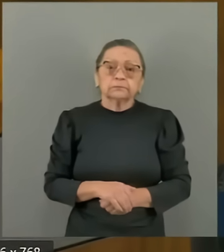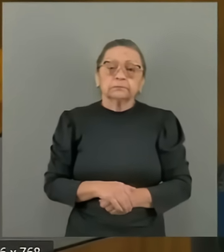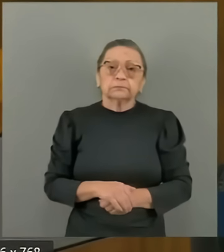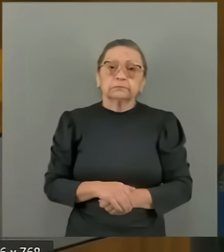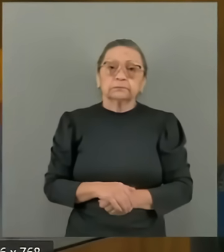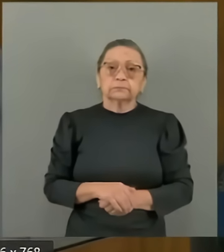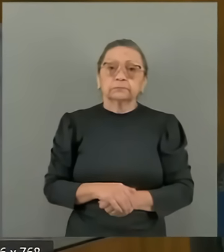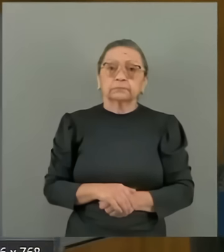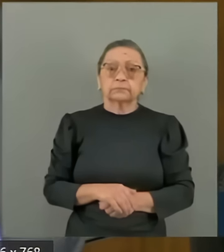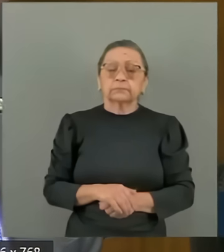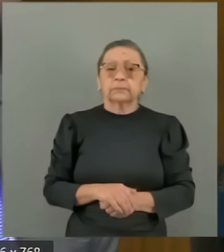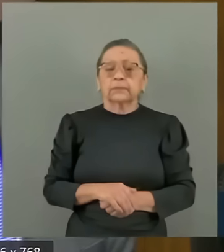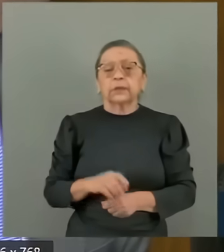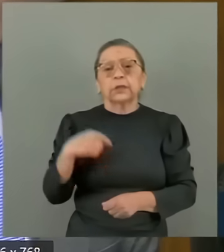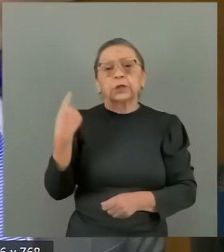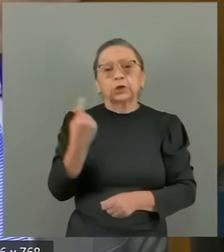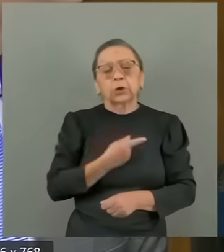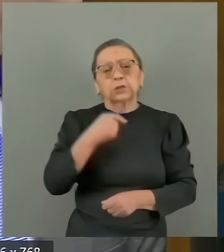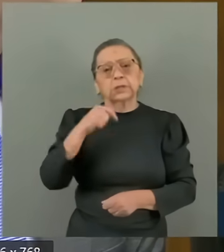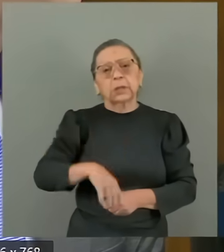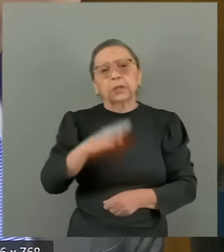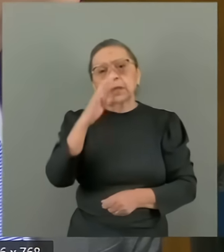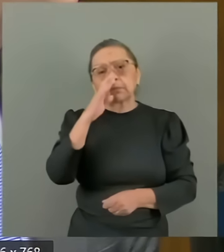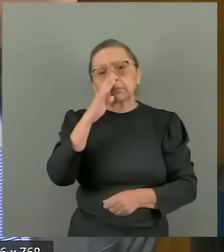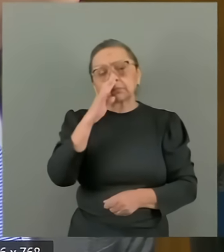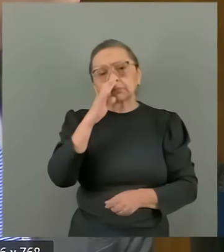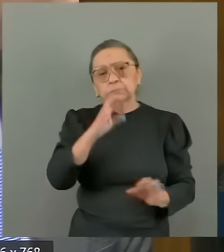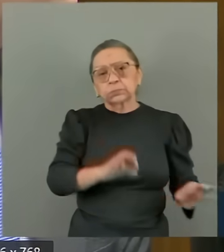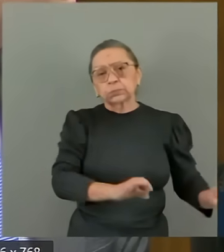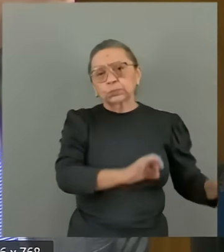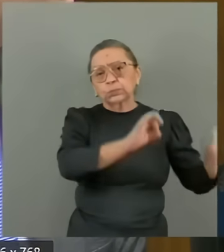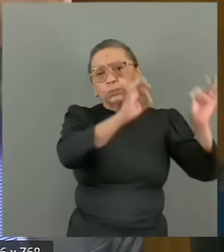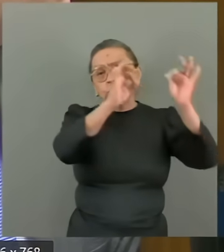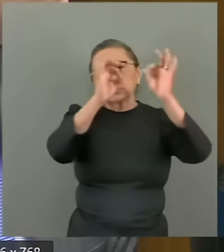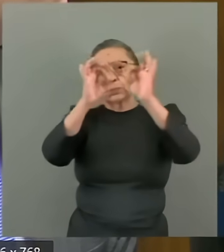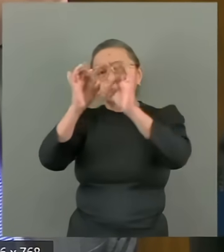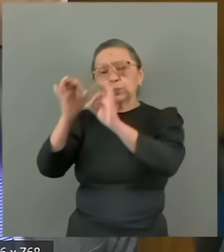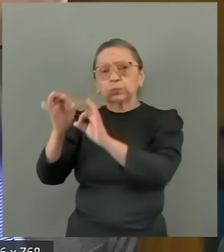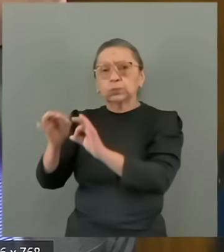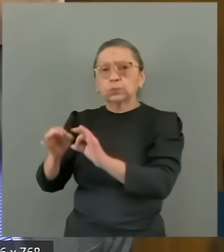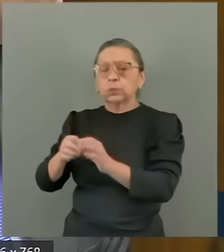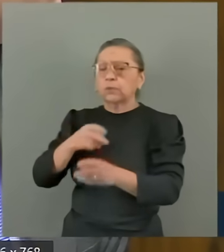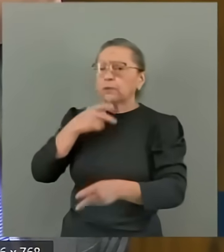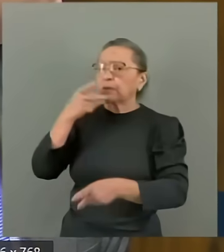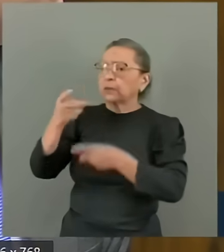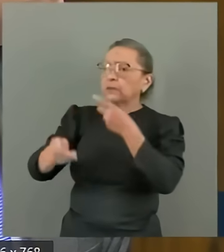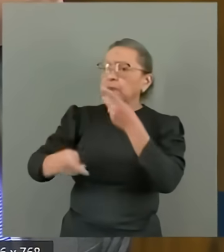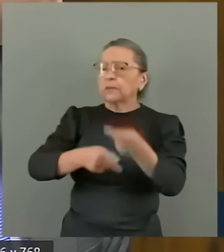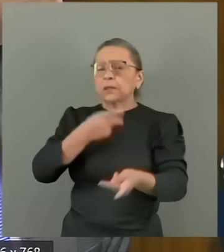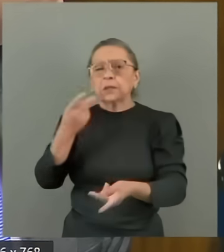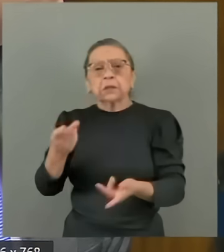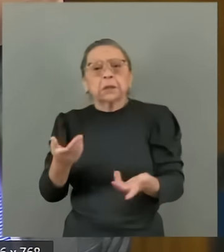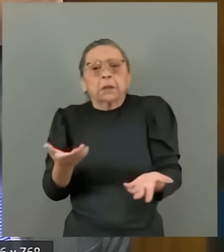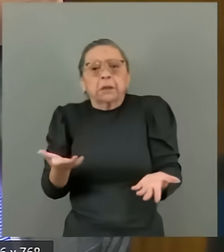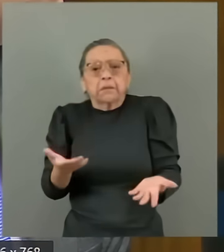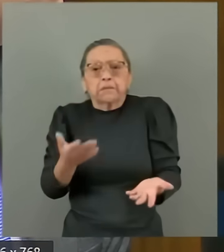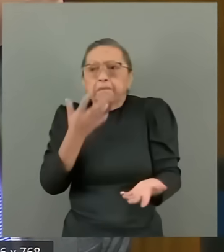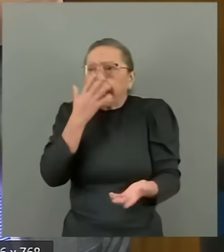E nós estamos ouvindo aqui um discurso de que começou agora o problema no INSS.